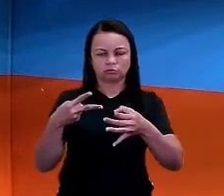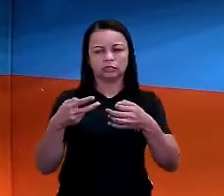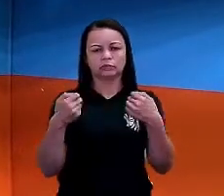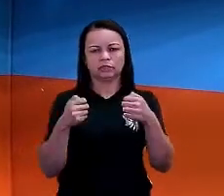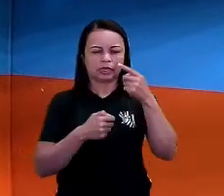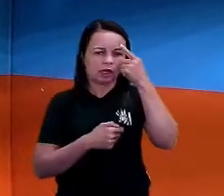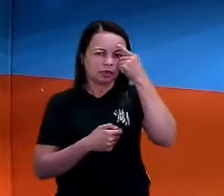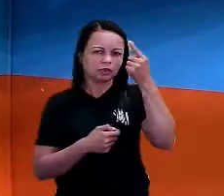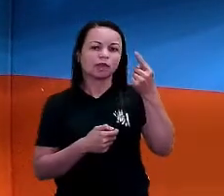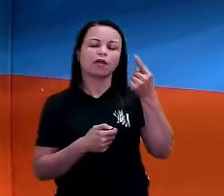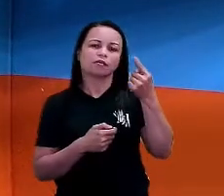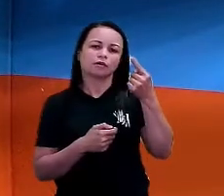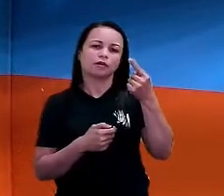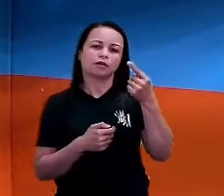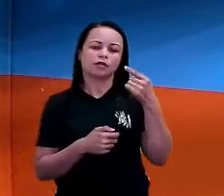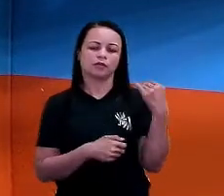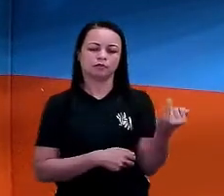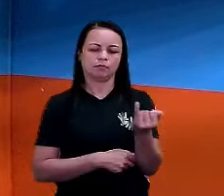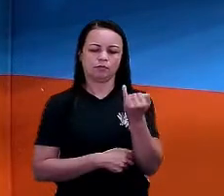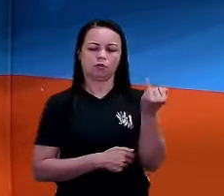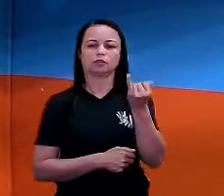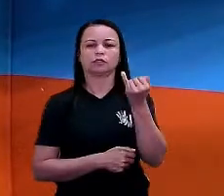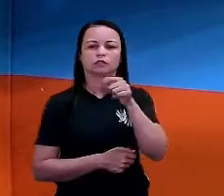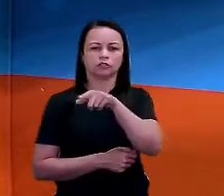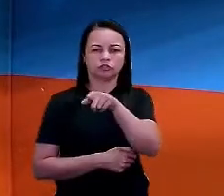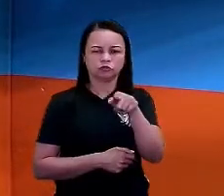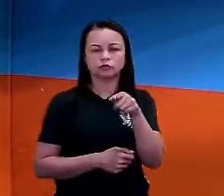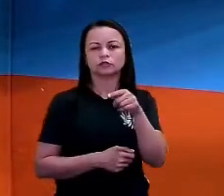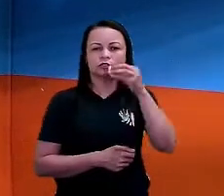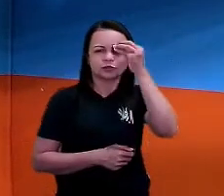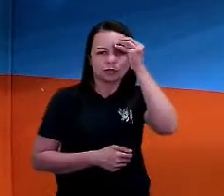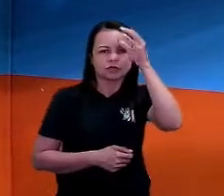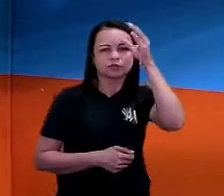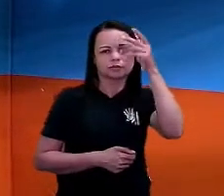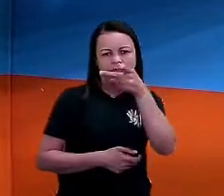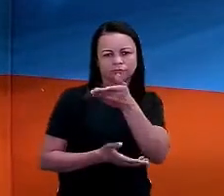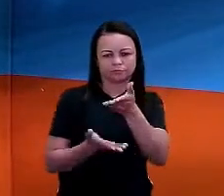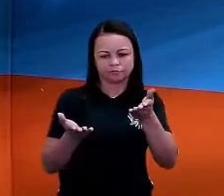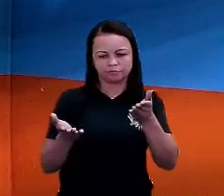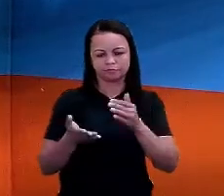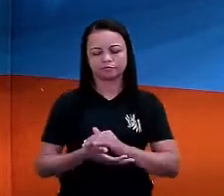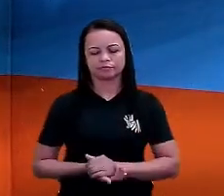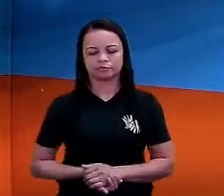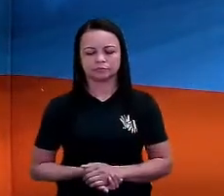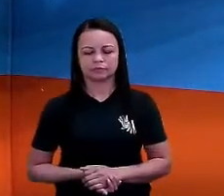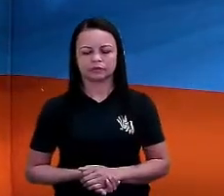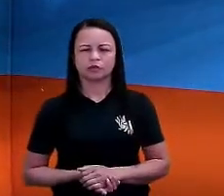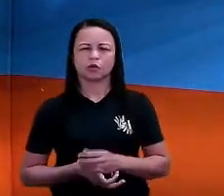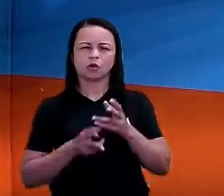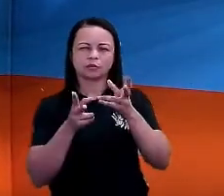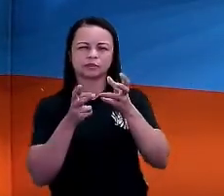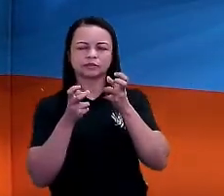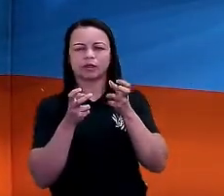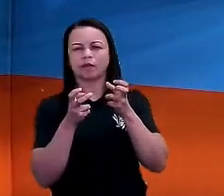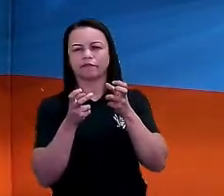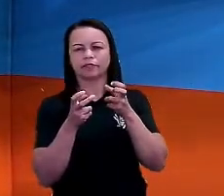ideia, tá? E é importante que vocês levem para o conhecimento de vocês. Vejam que um assunto que a gente